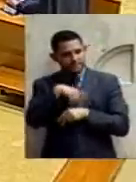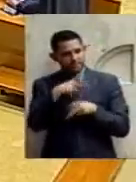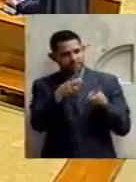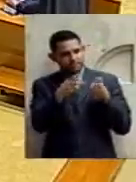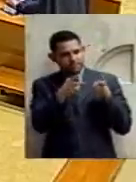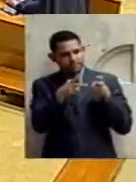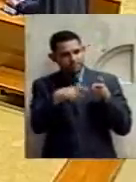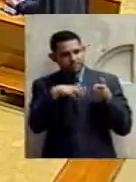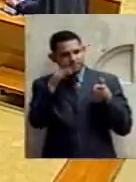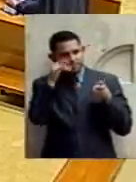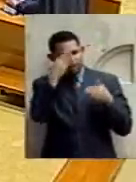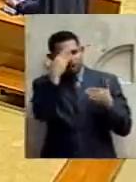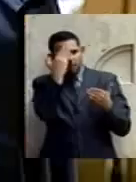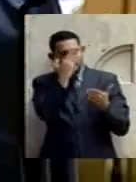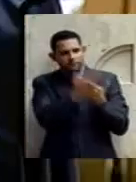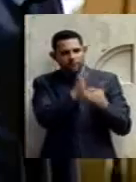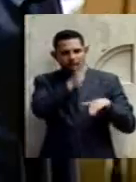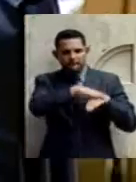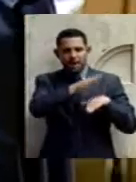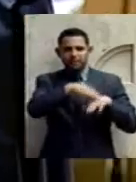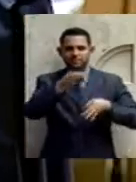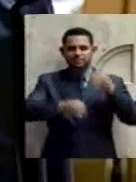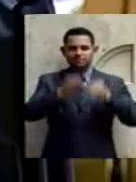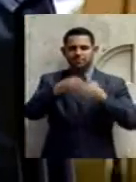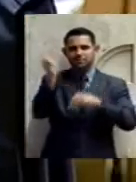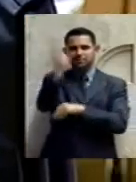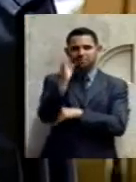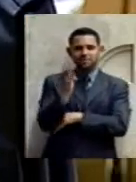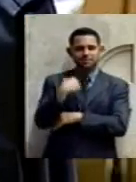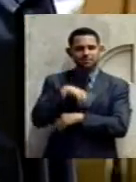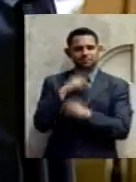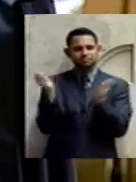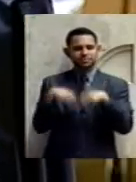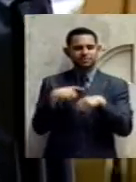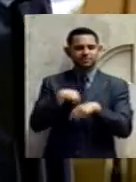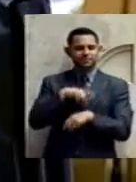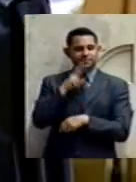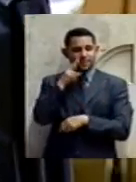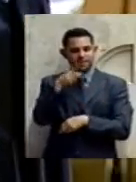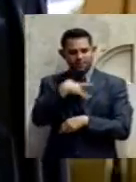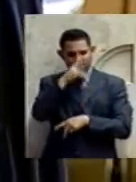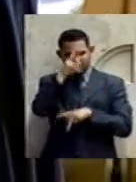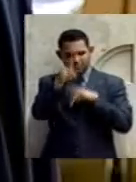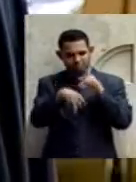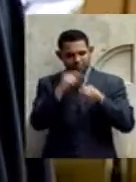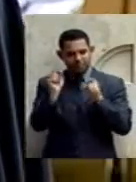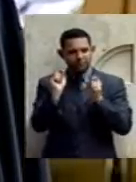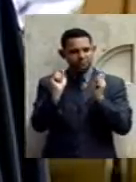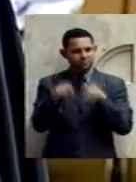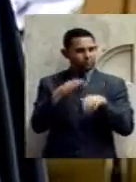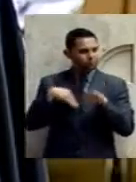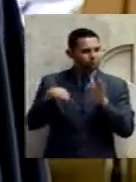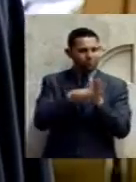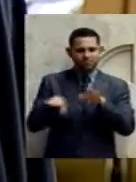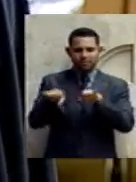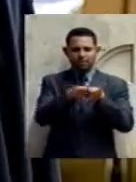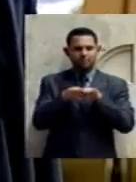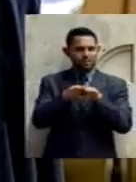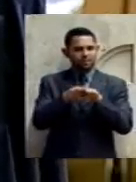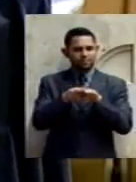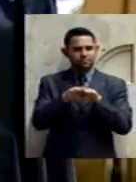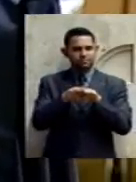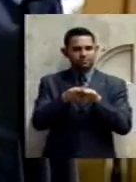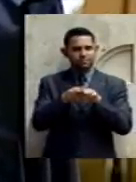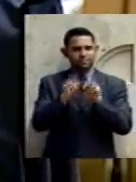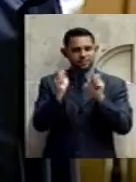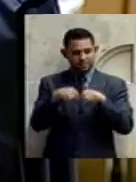que passaram a confiar mais na justiça do seu país, por se tratar de uma justiça independente e